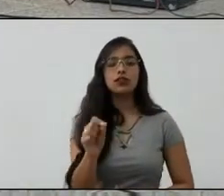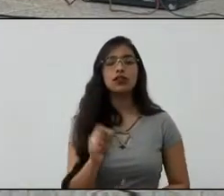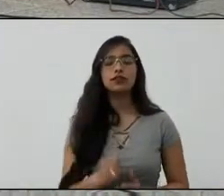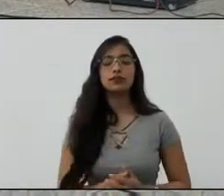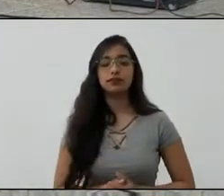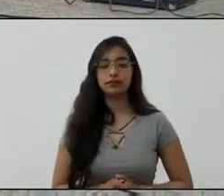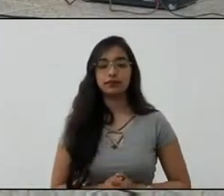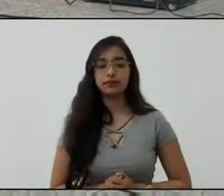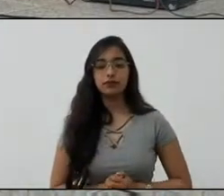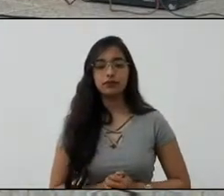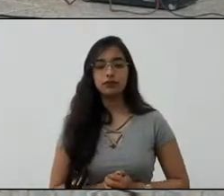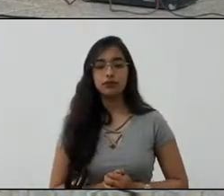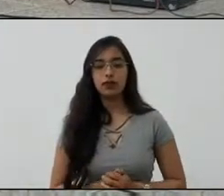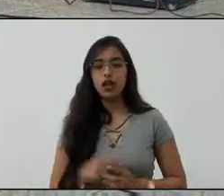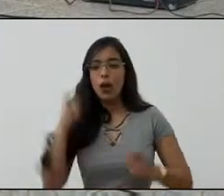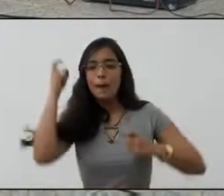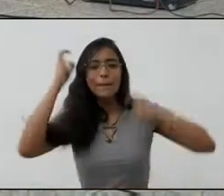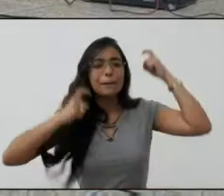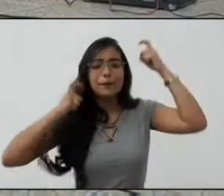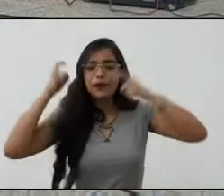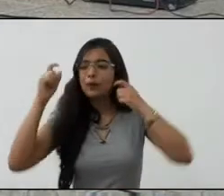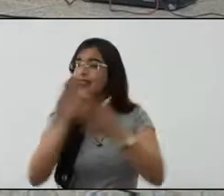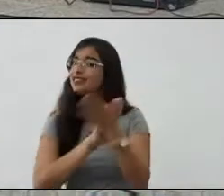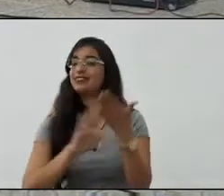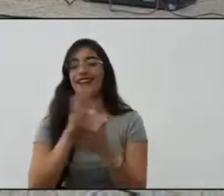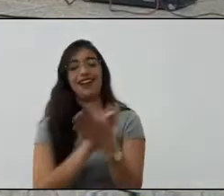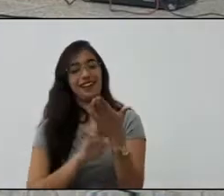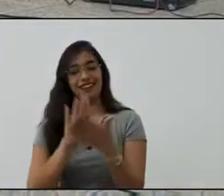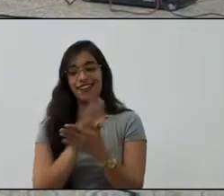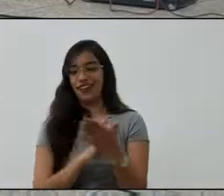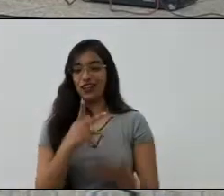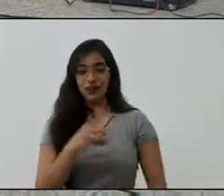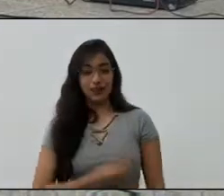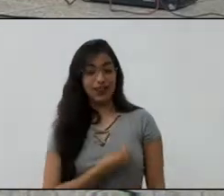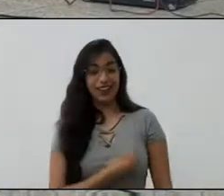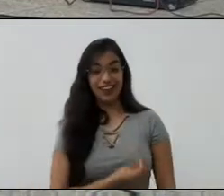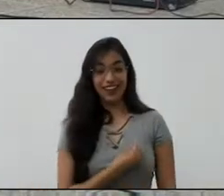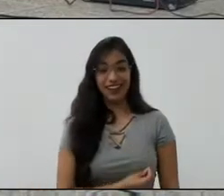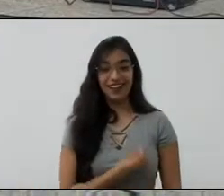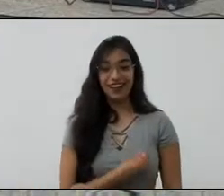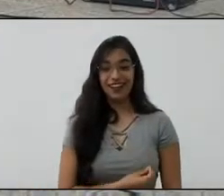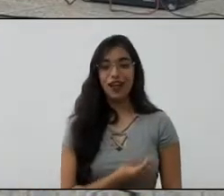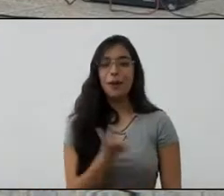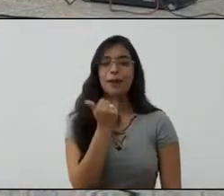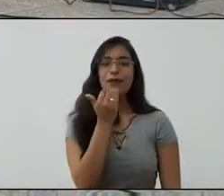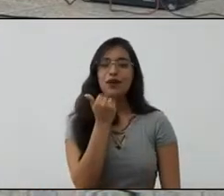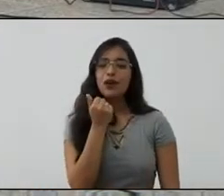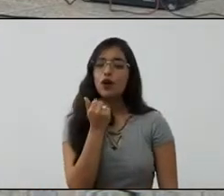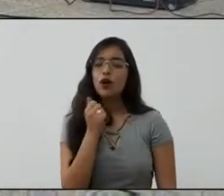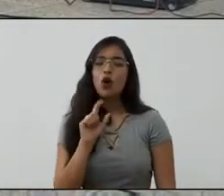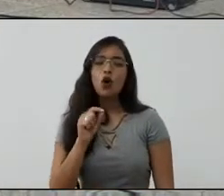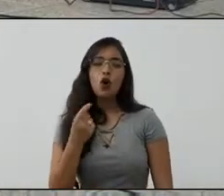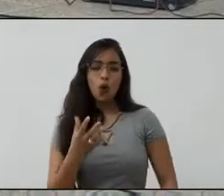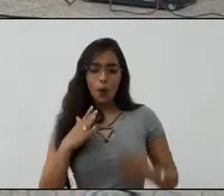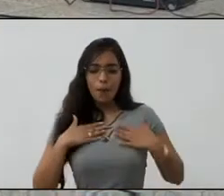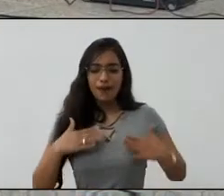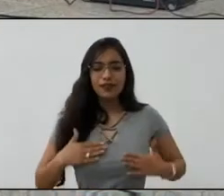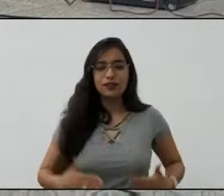cuidadosos quanto à vossa vida, pelo que haveis de comer ou pelo que haveis de